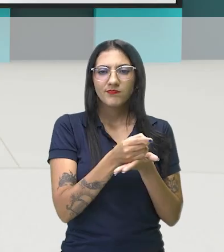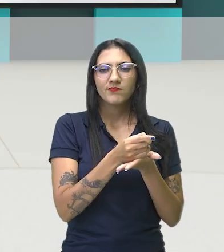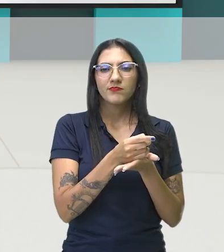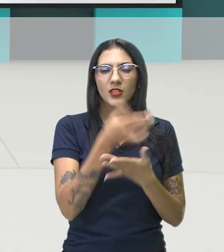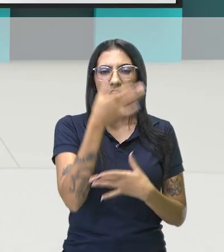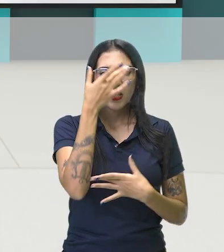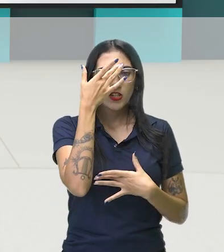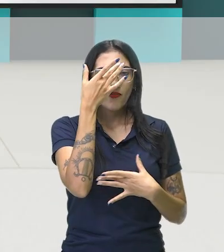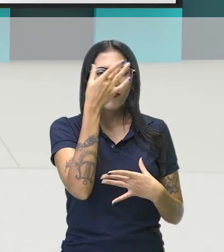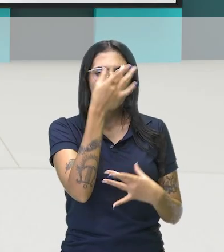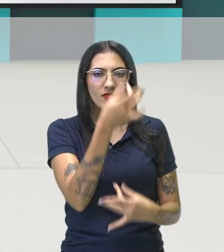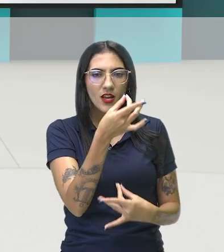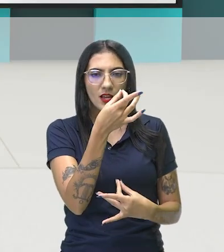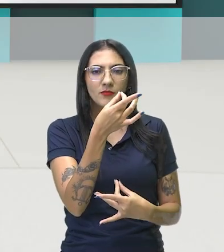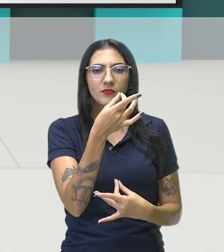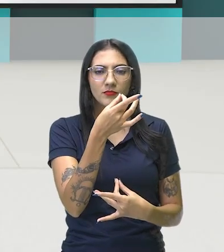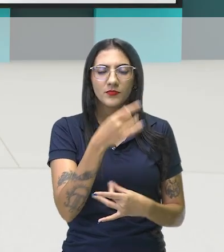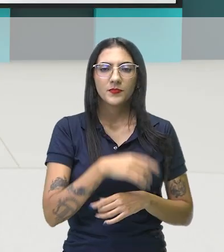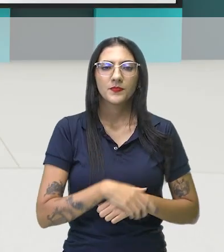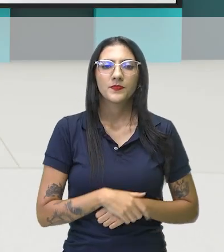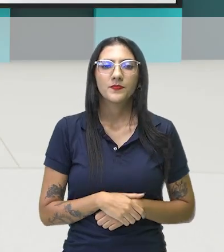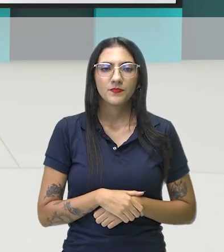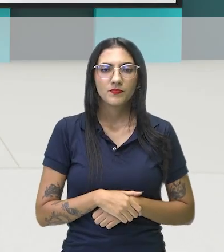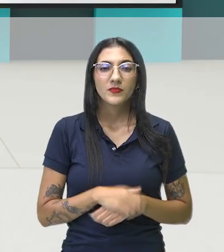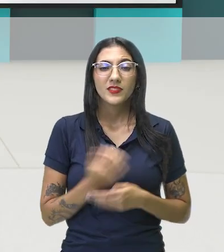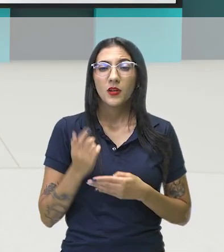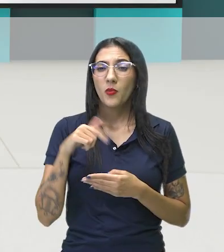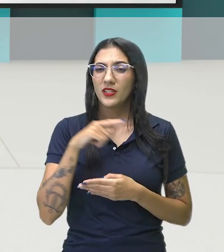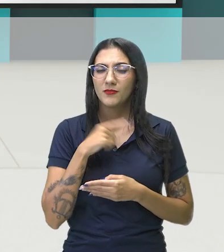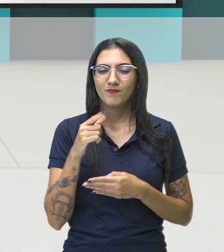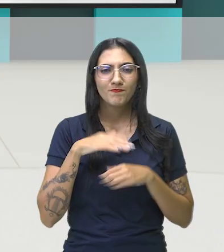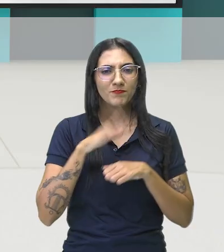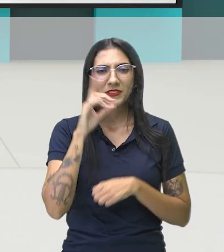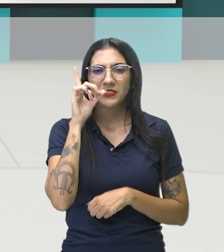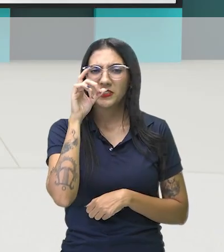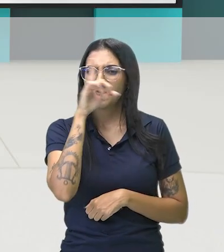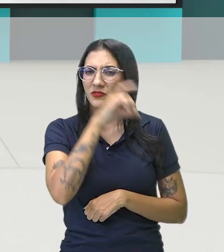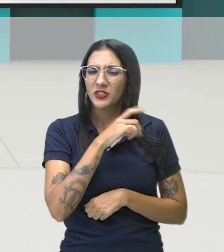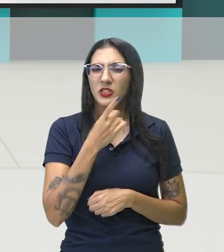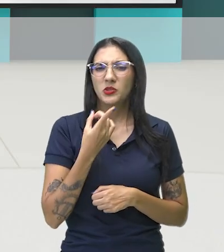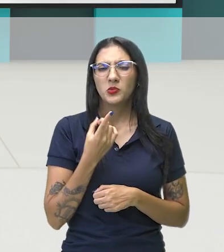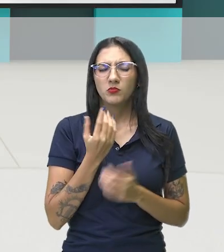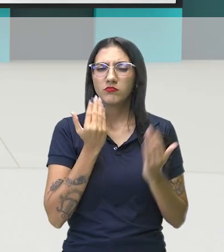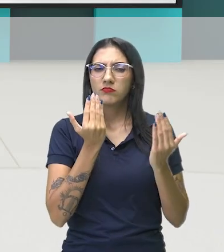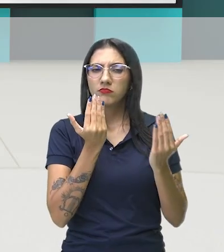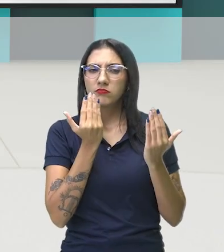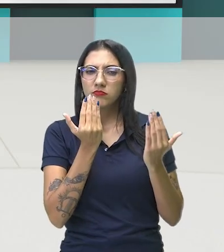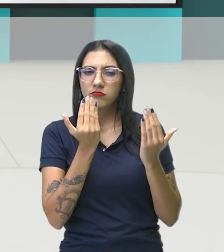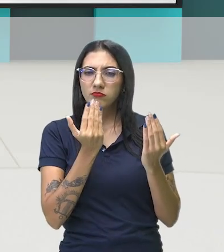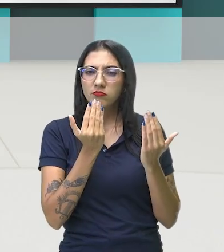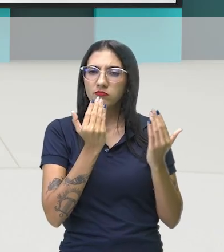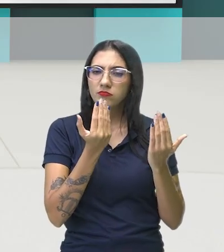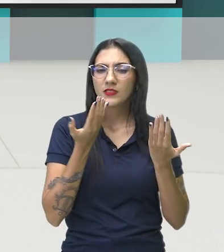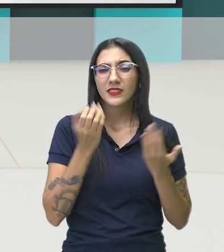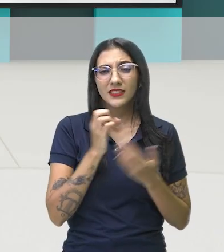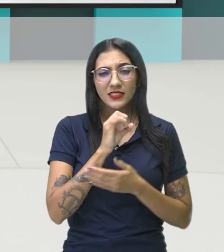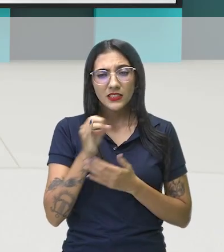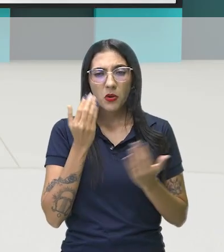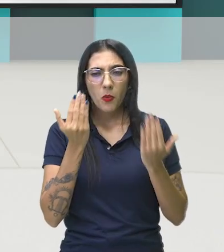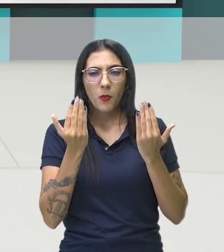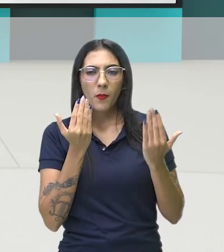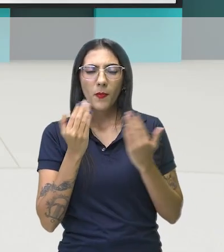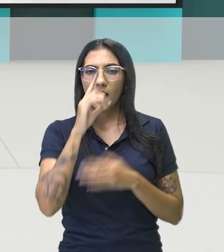ortodoxa doutrinária, e o sagrado, algo mais complexo e indefinível segundo a lógica